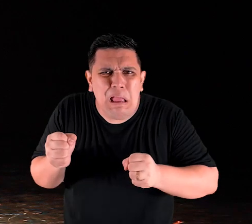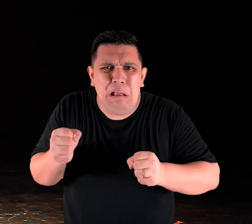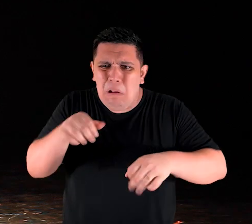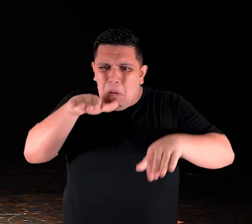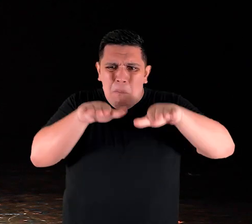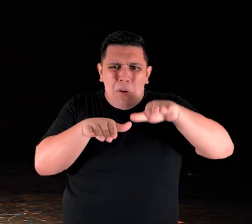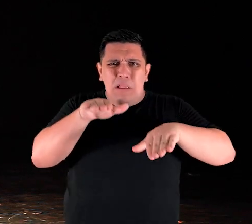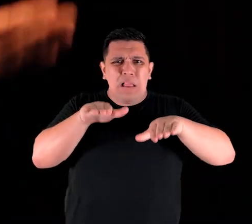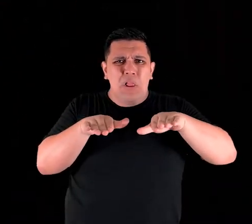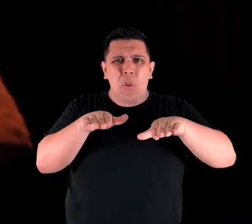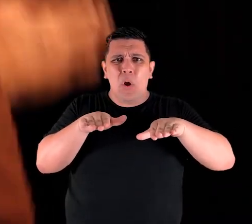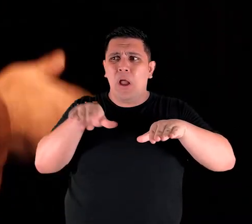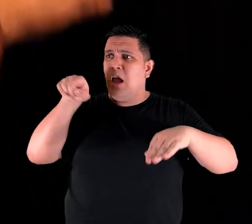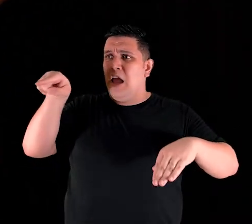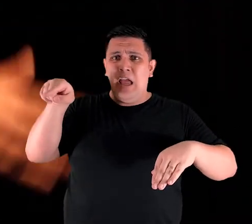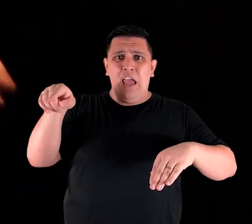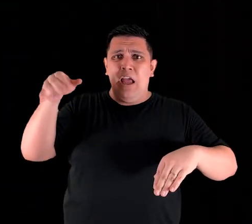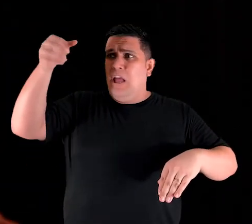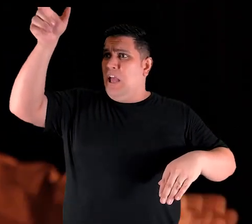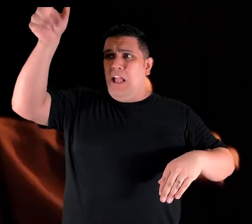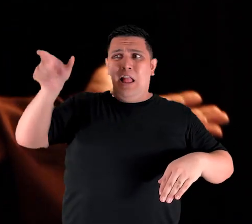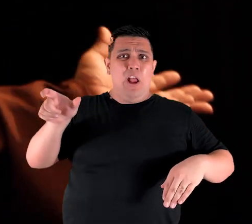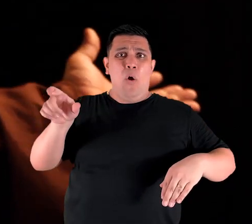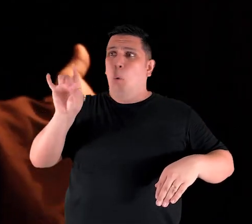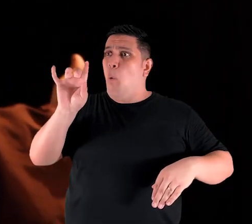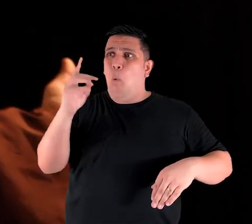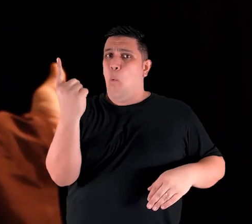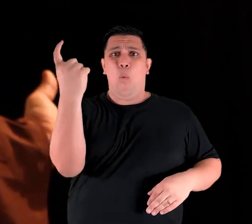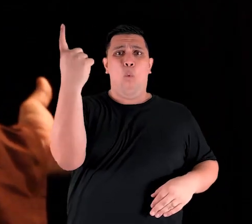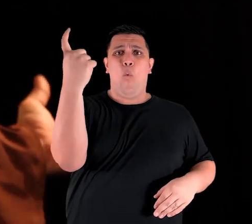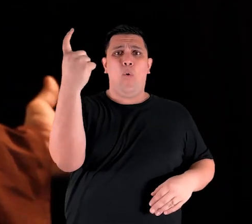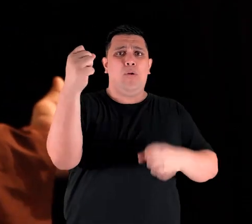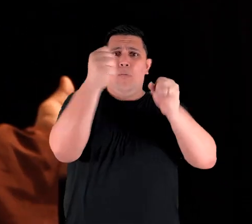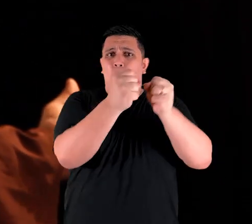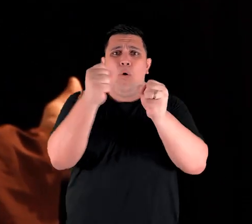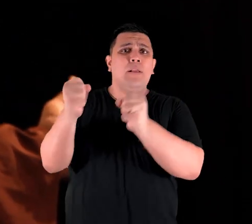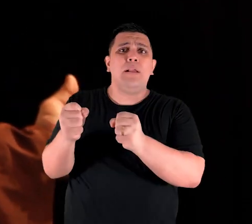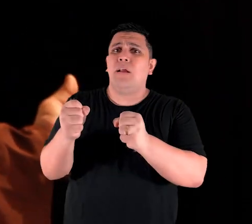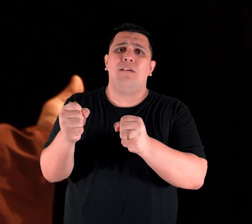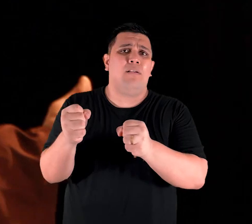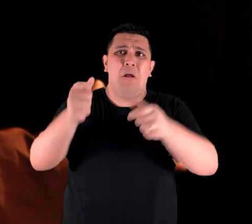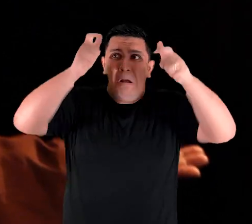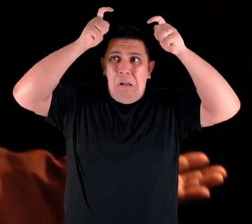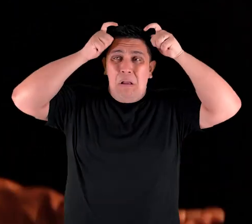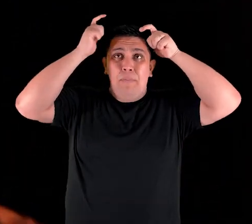moderador? Ele era rei, réu e juiz, ele era o poder absoluto.